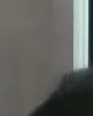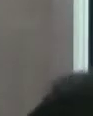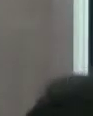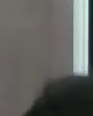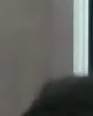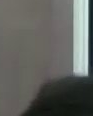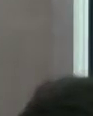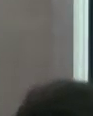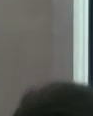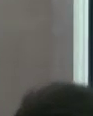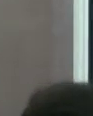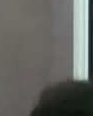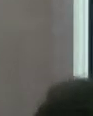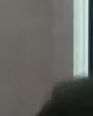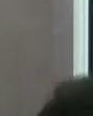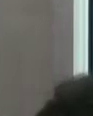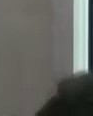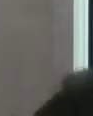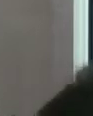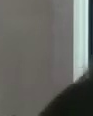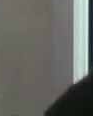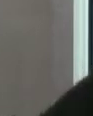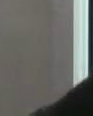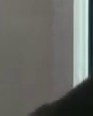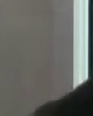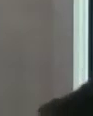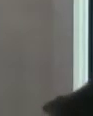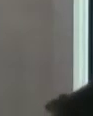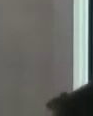verdade, Marquinhos? Concedo uma parte ao vereador Diego.